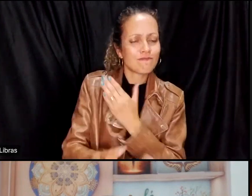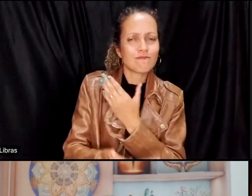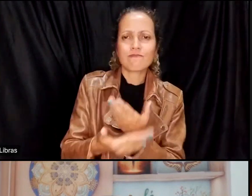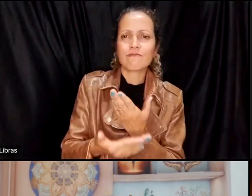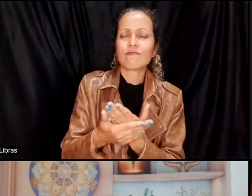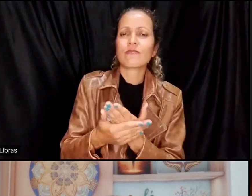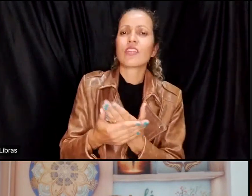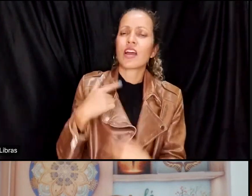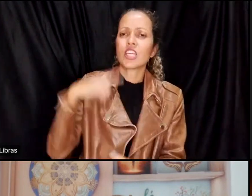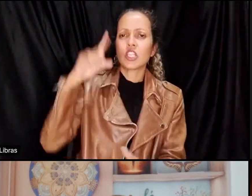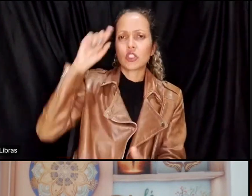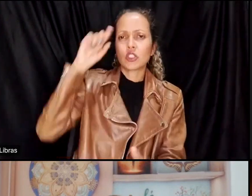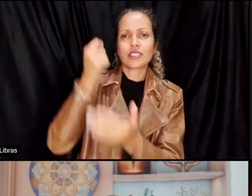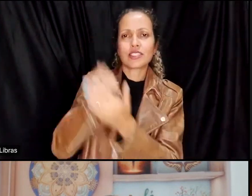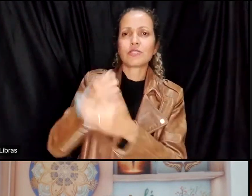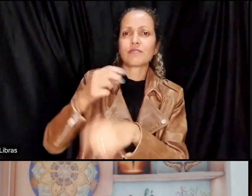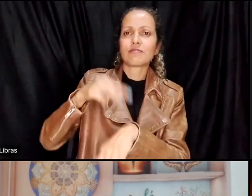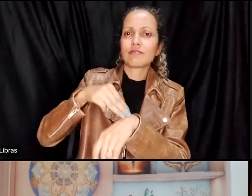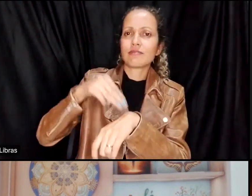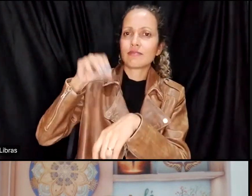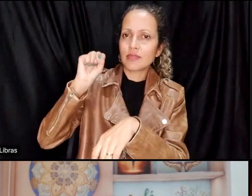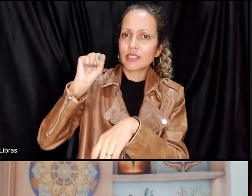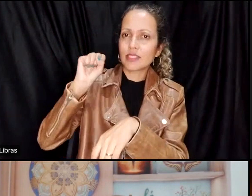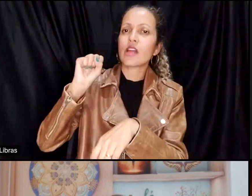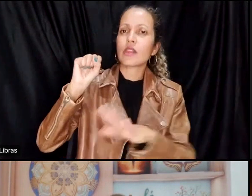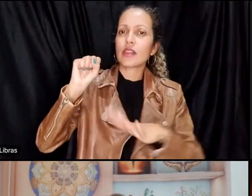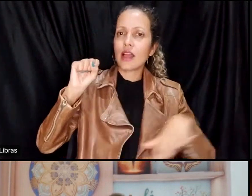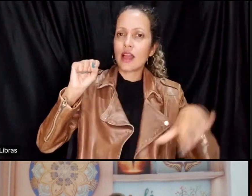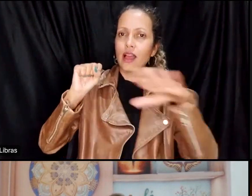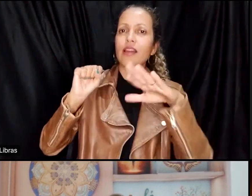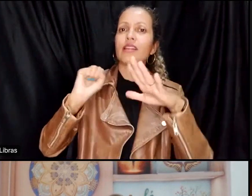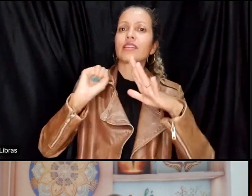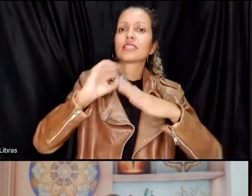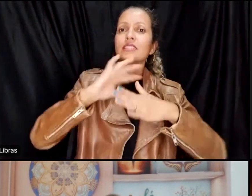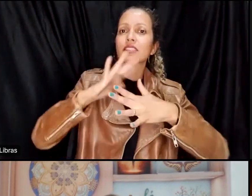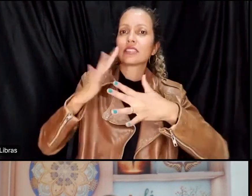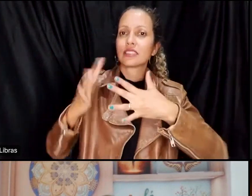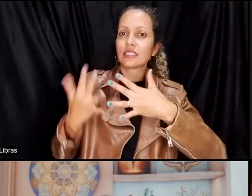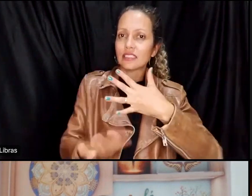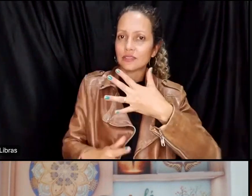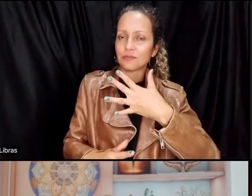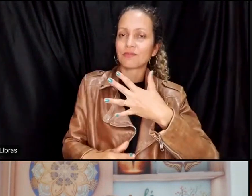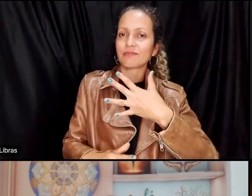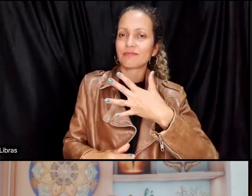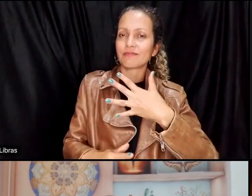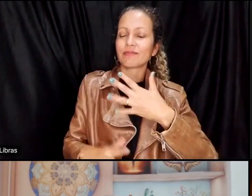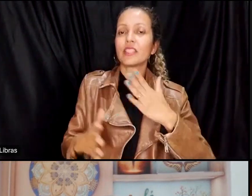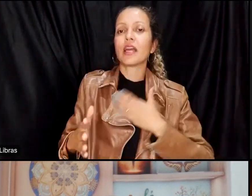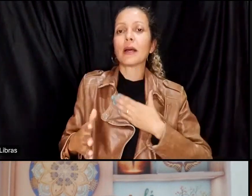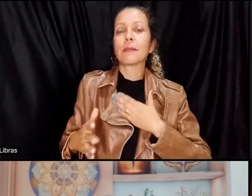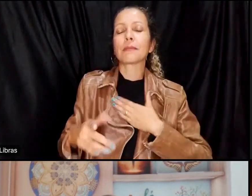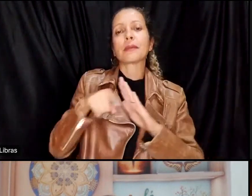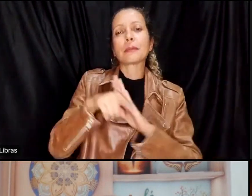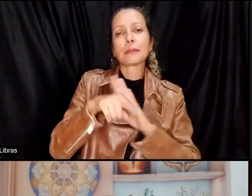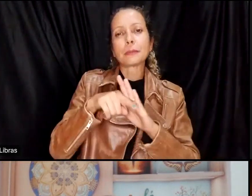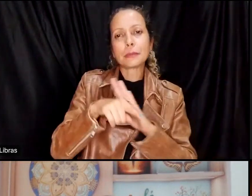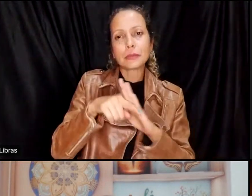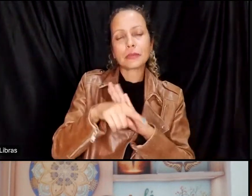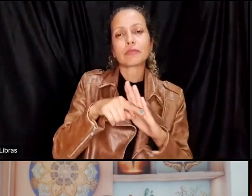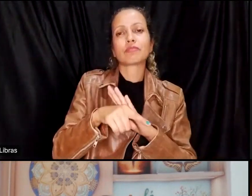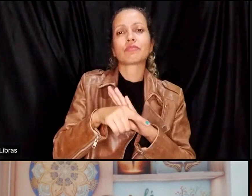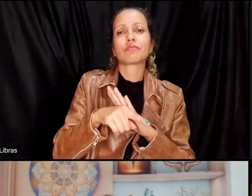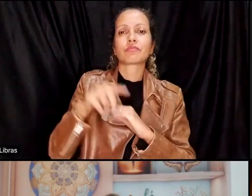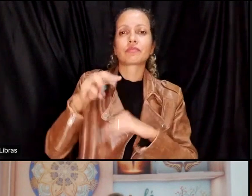nessa área. E aí, a minha pesquisa de mestrado, ela acabou sendo um marco. Por quê?